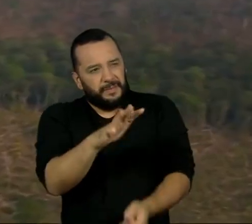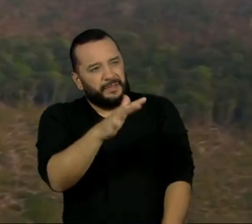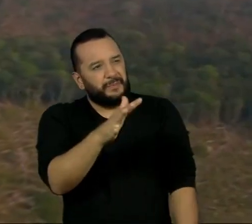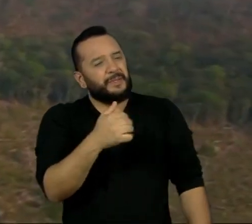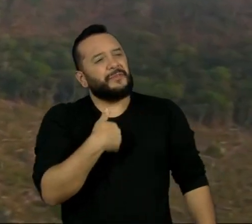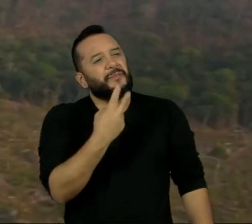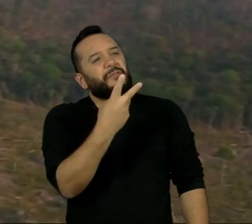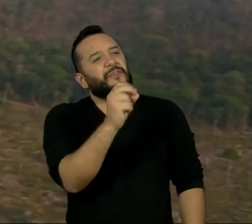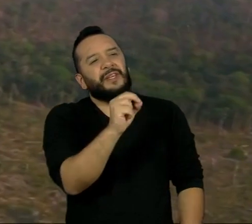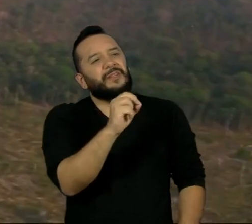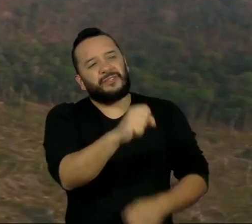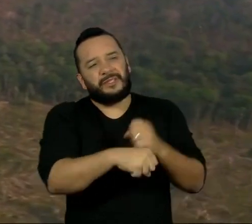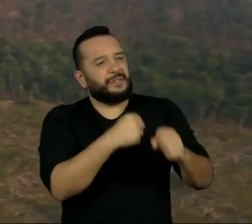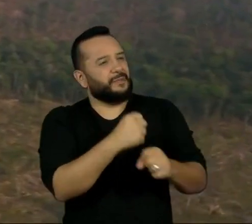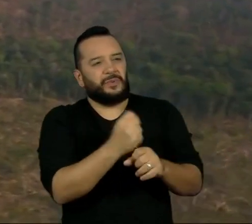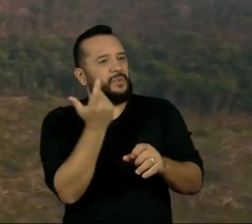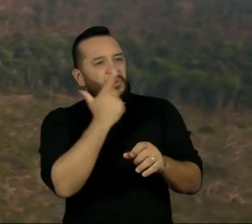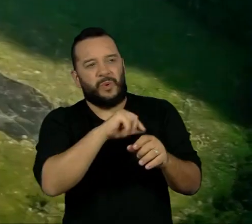limite.